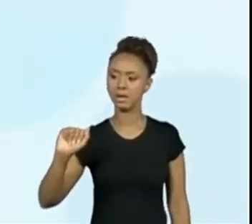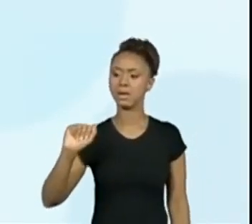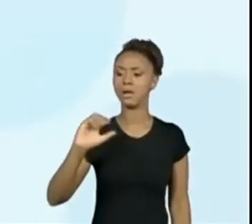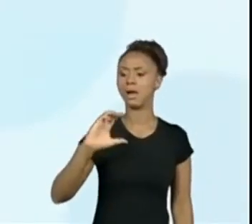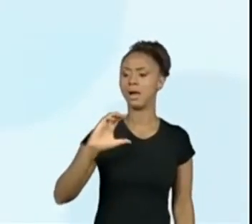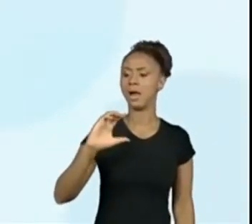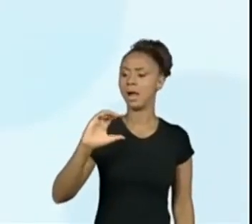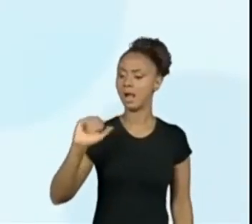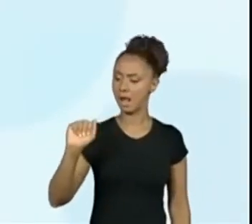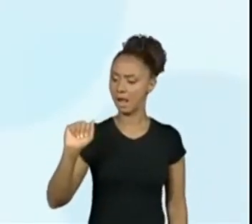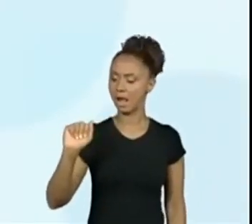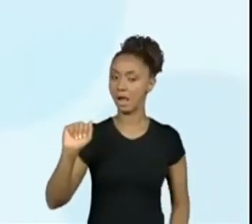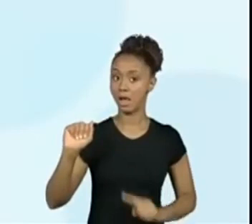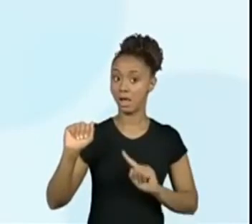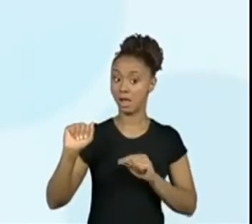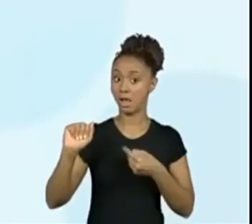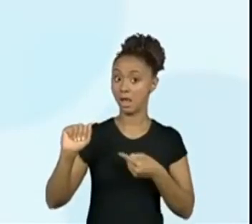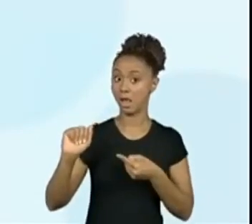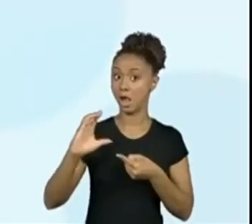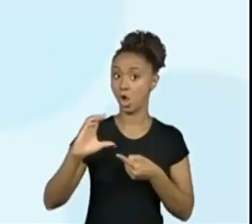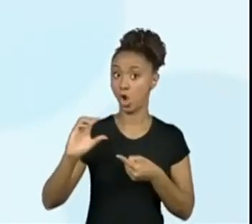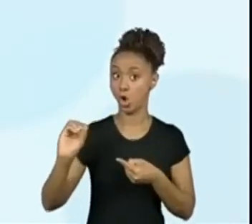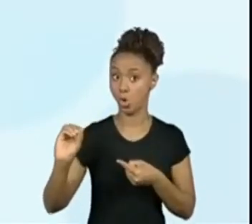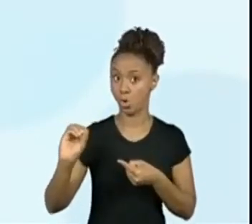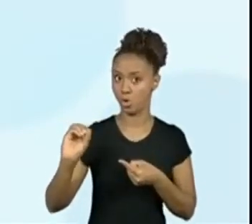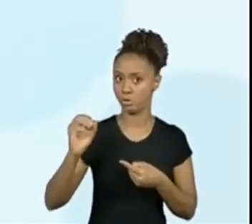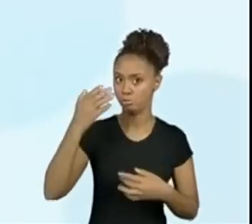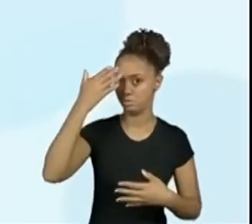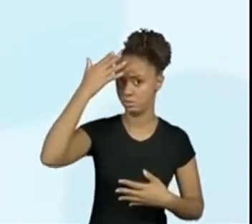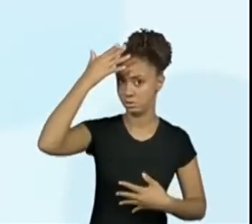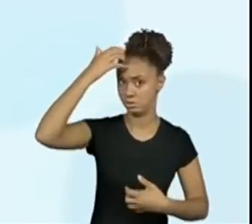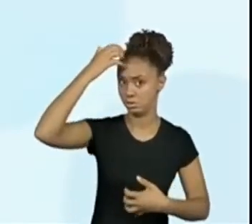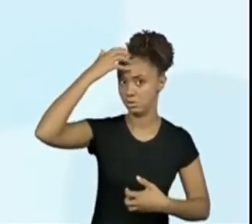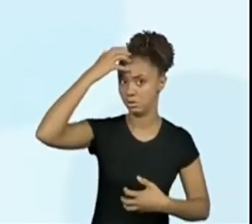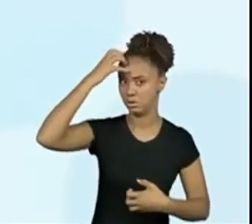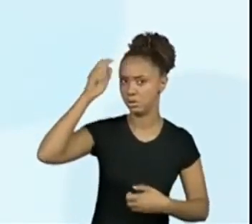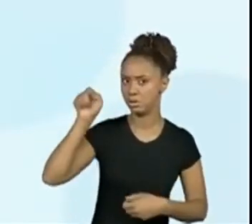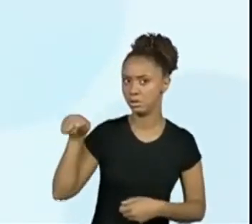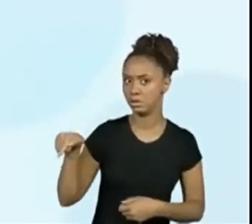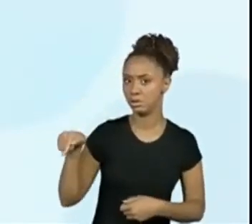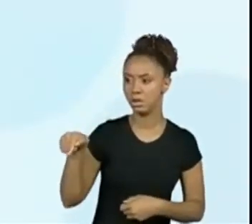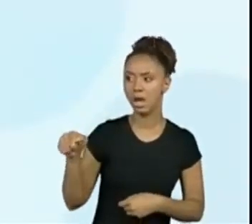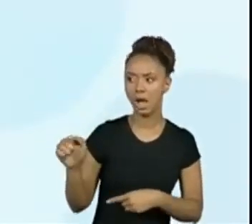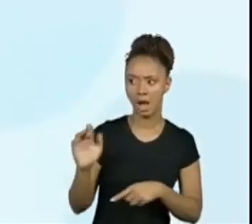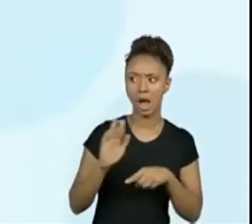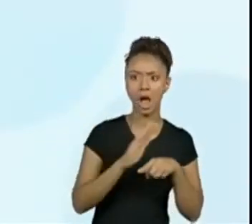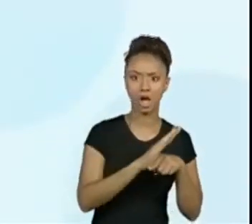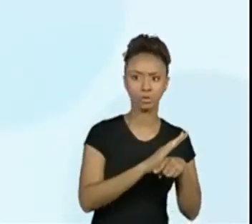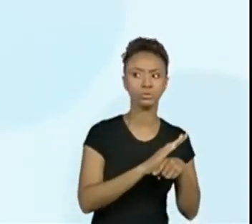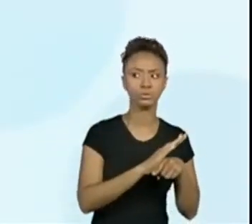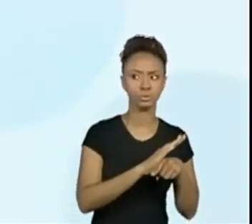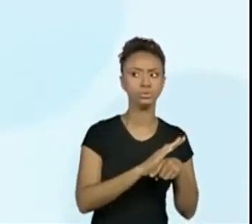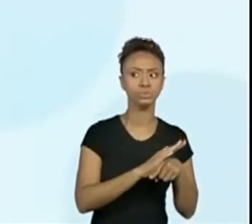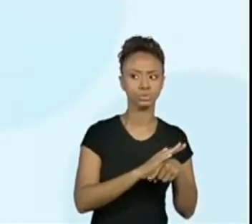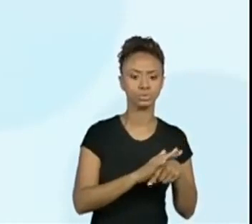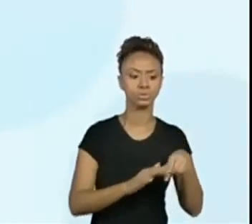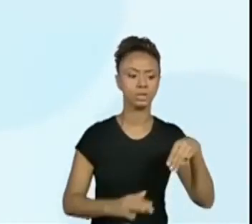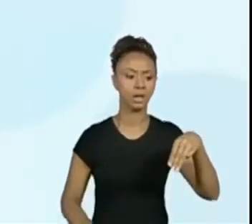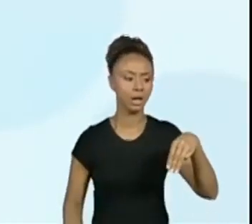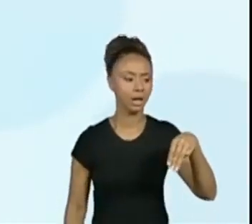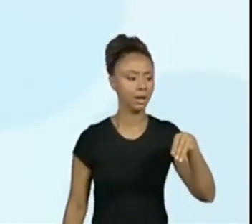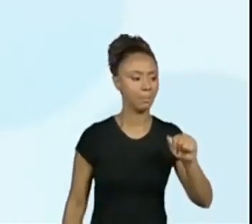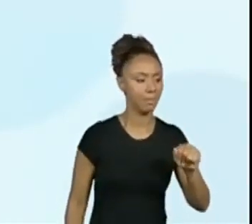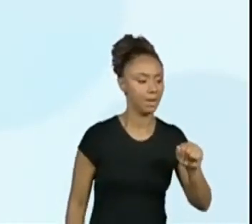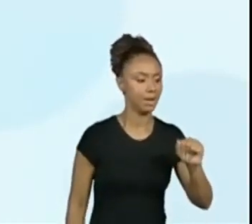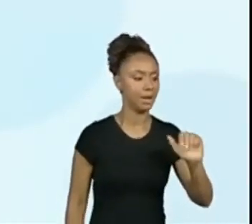O K do macaco ajuda a escrever macarrão? Macá. Ajuda? Ajuda. Ah,